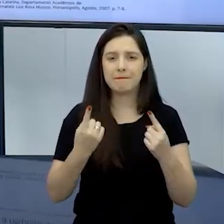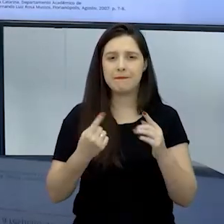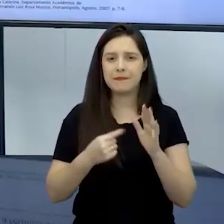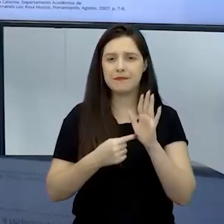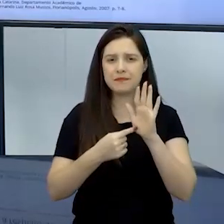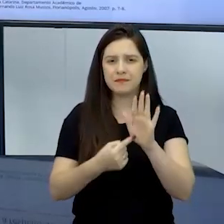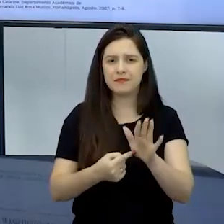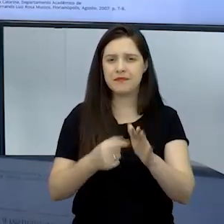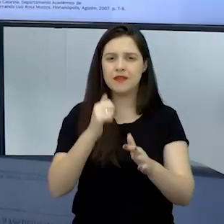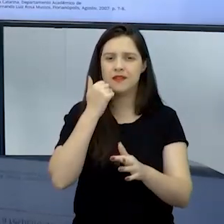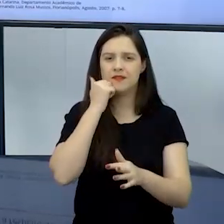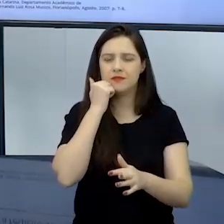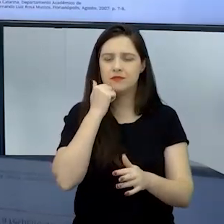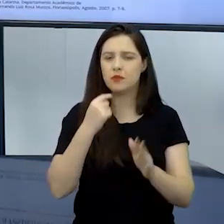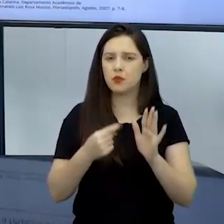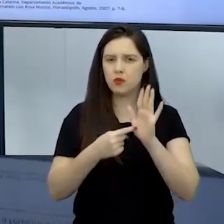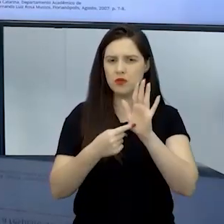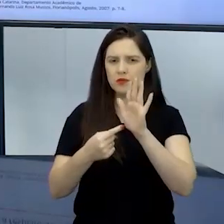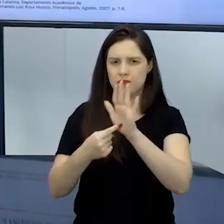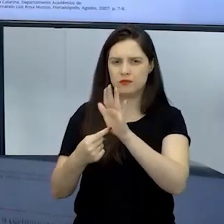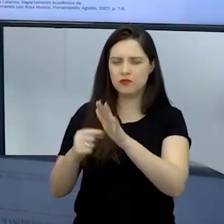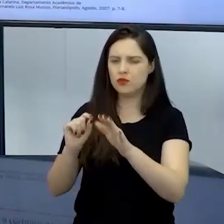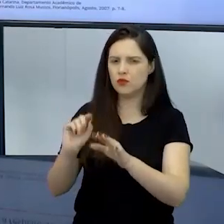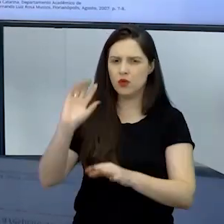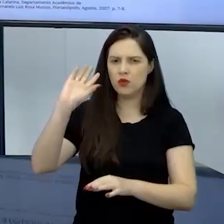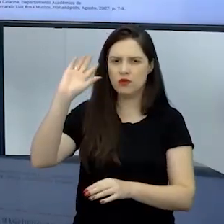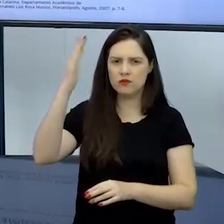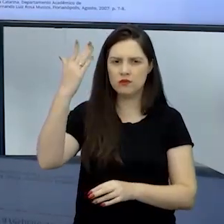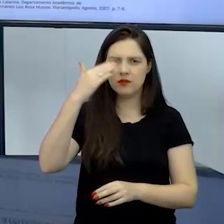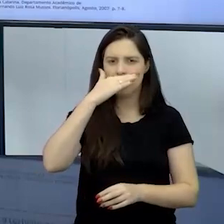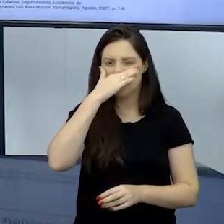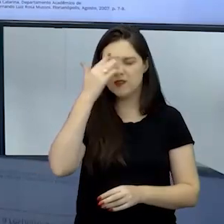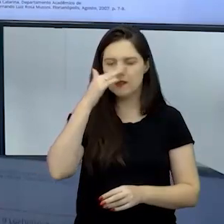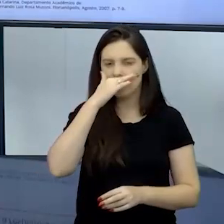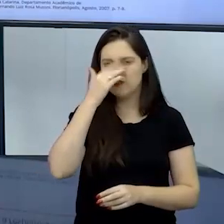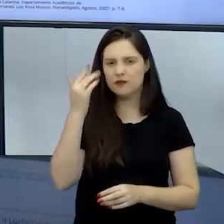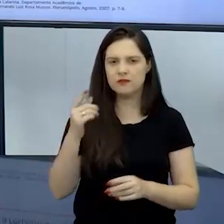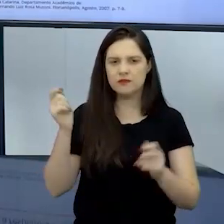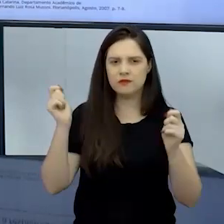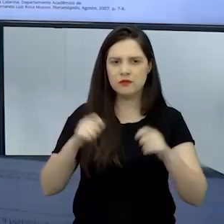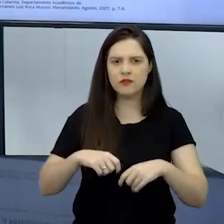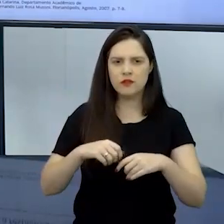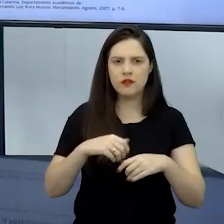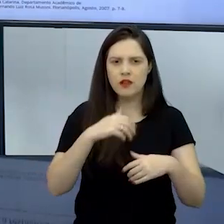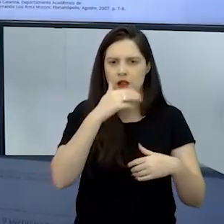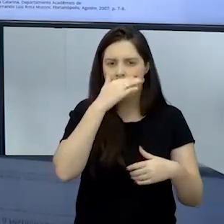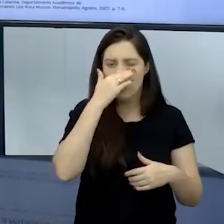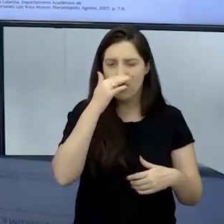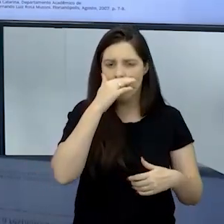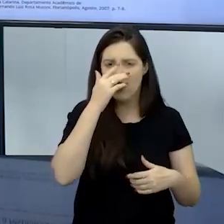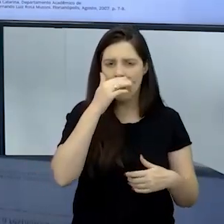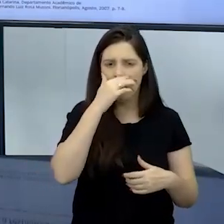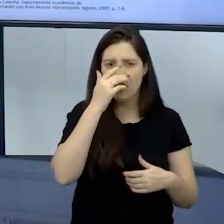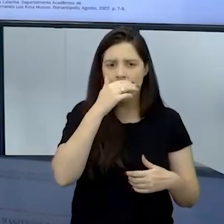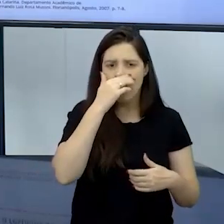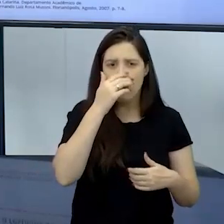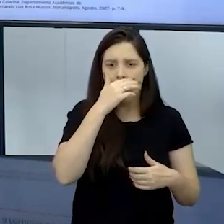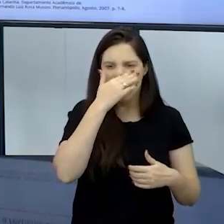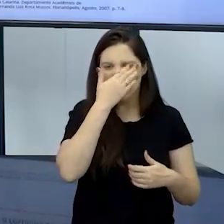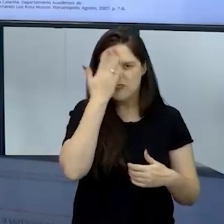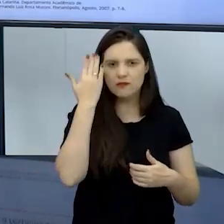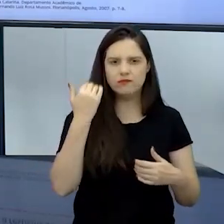da ciência, né, foi mostrando os acontecimentos da natureza, e aí essa explicação virou, né, saiu um pouquinho da